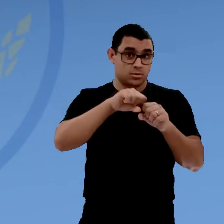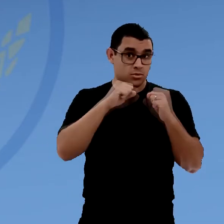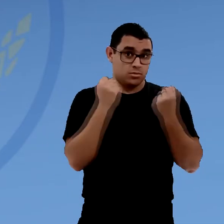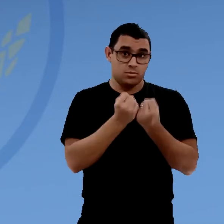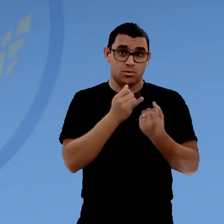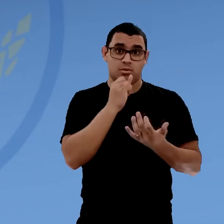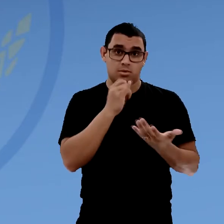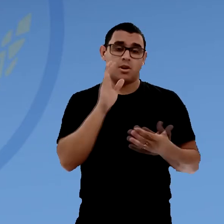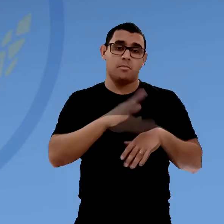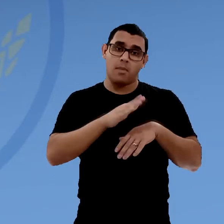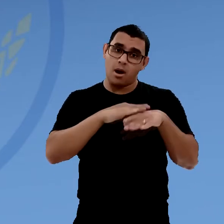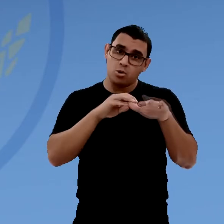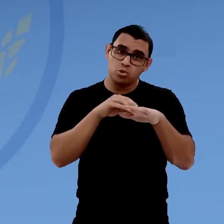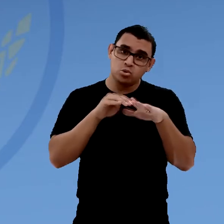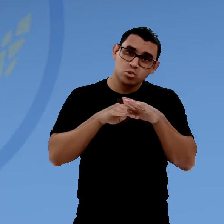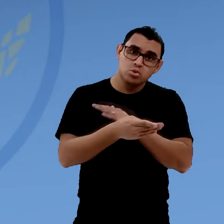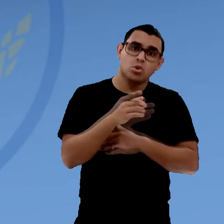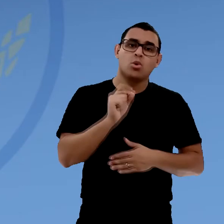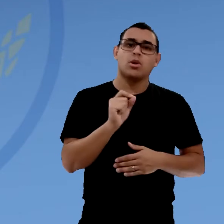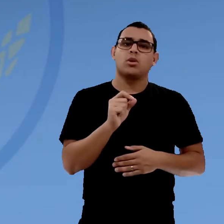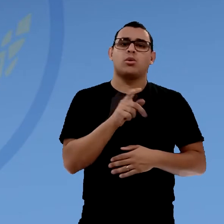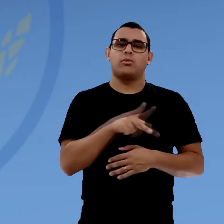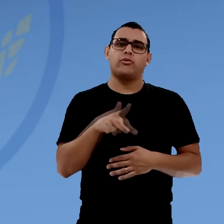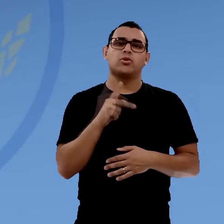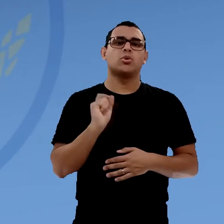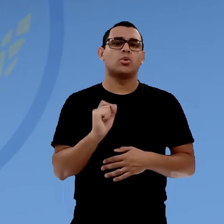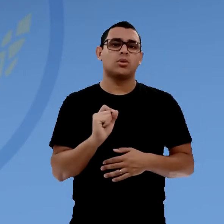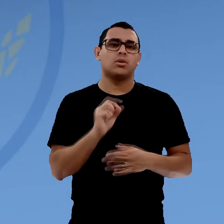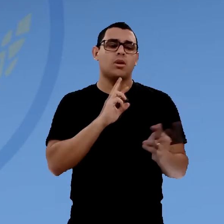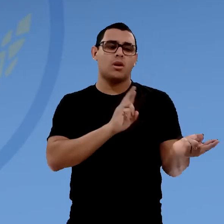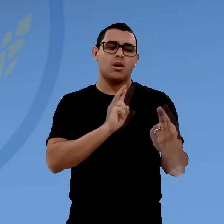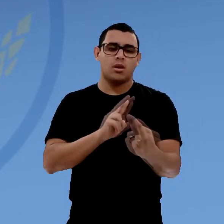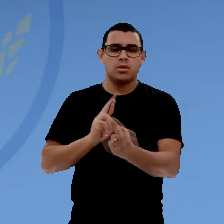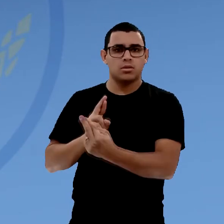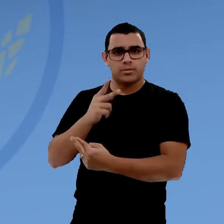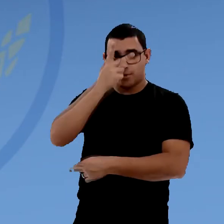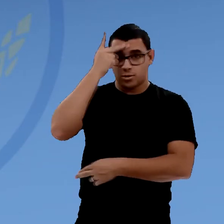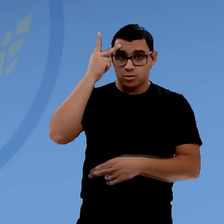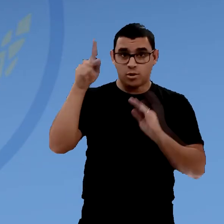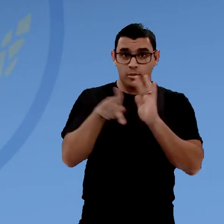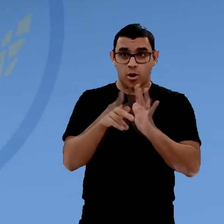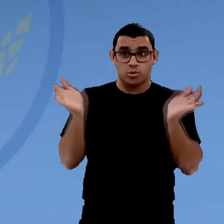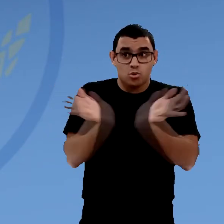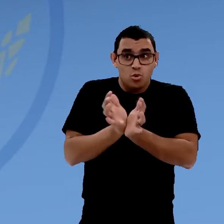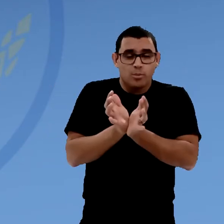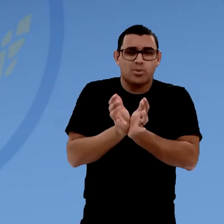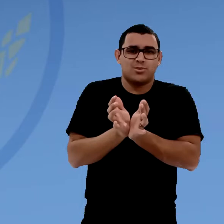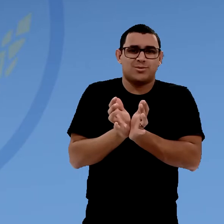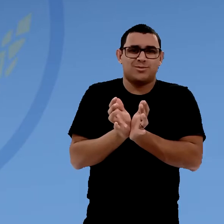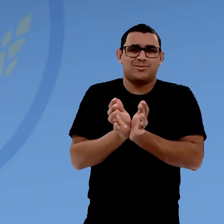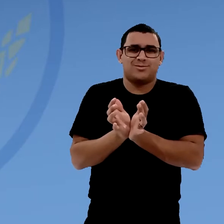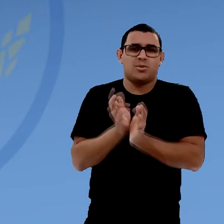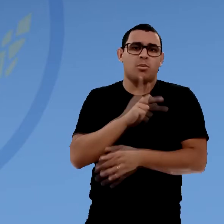de uma sociedade. É mais comum o professor se relacionar com pessoas dentro da sua